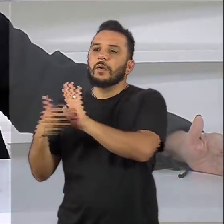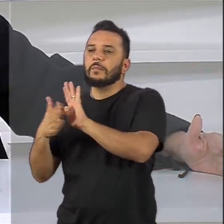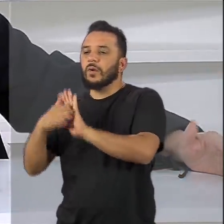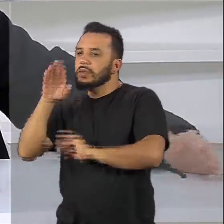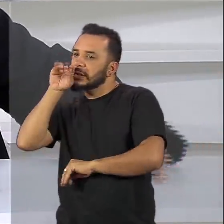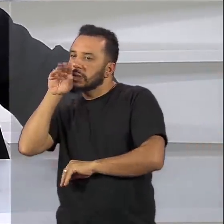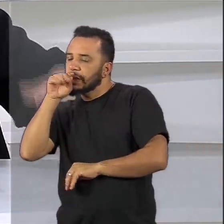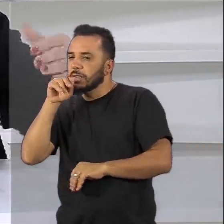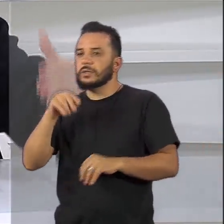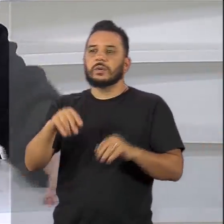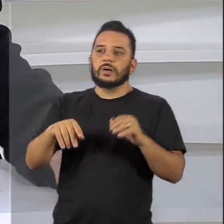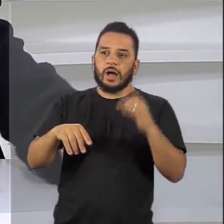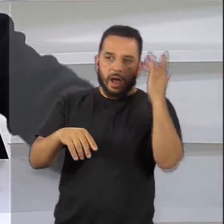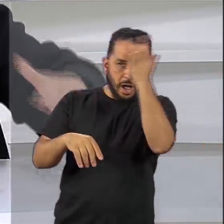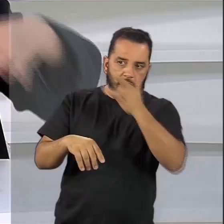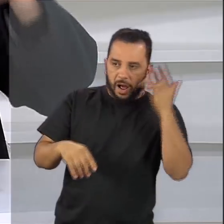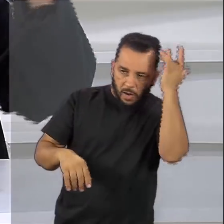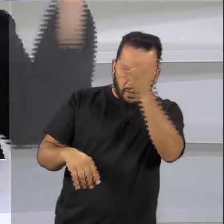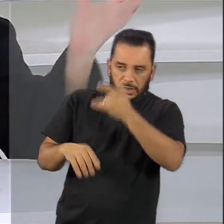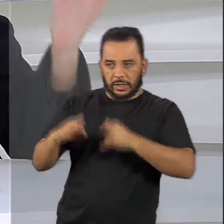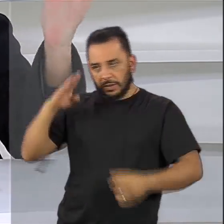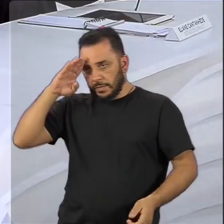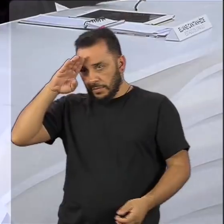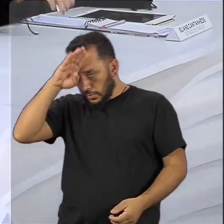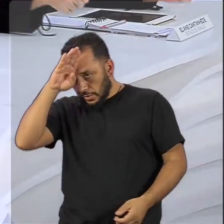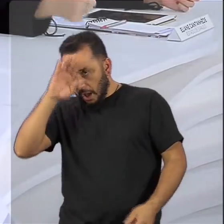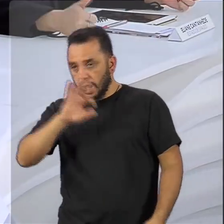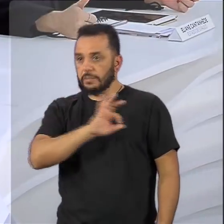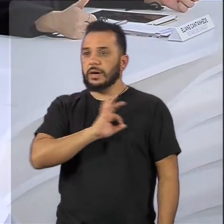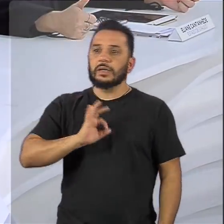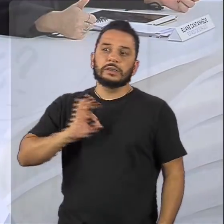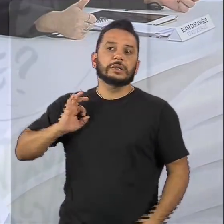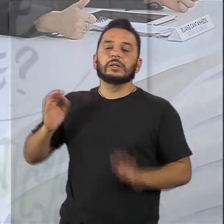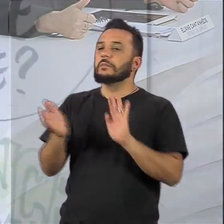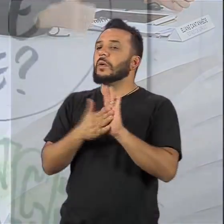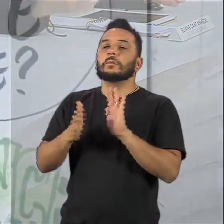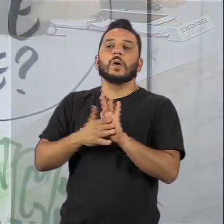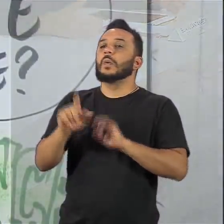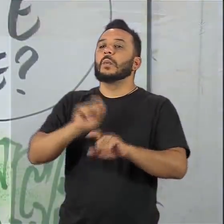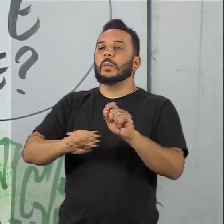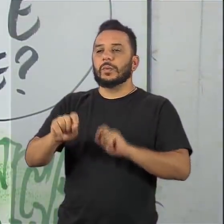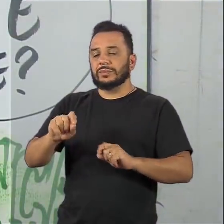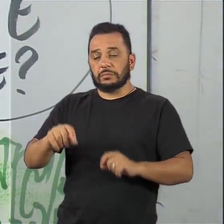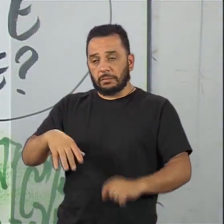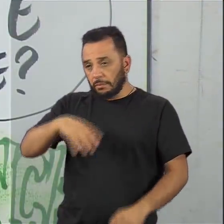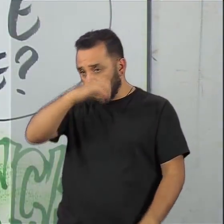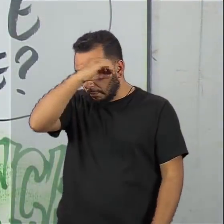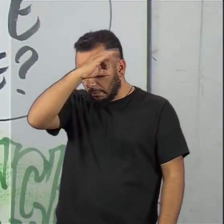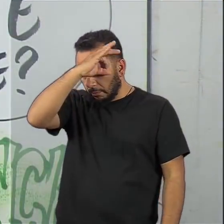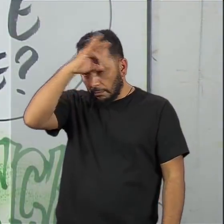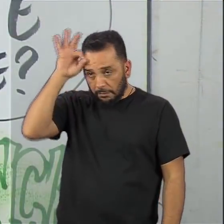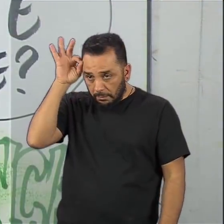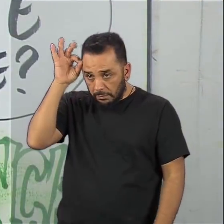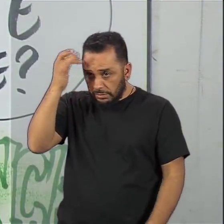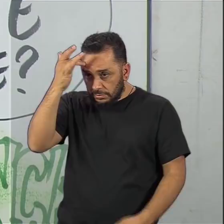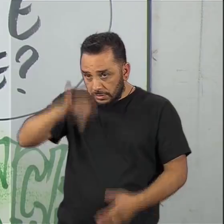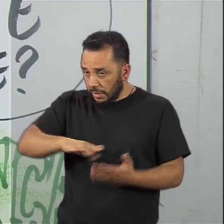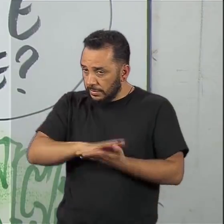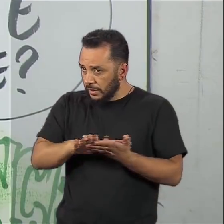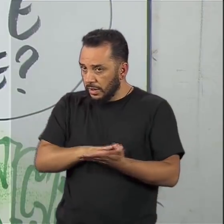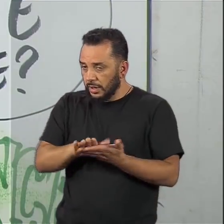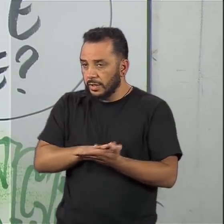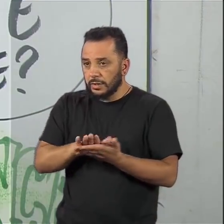do Bolsonaro, para a da Marina? Ninguém sabe. E a segunda coisa, você para pensar em uma solução